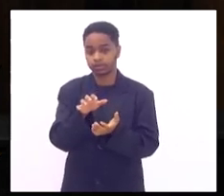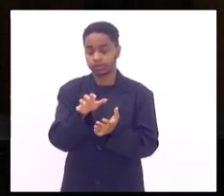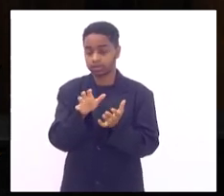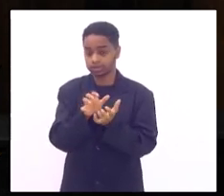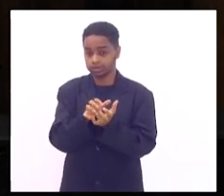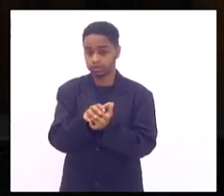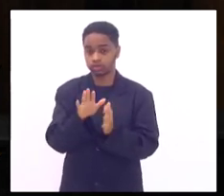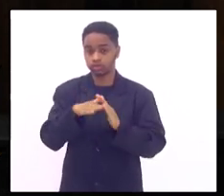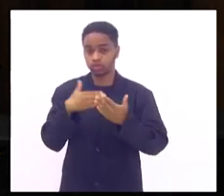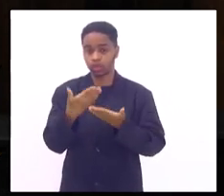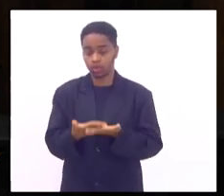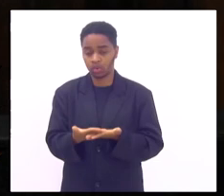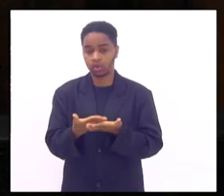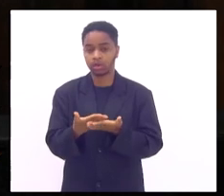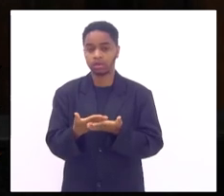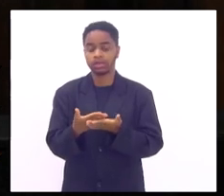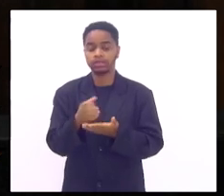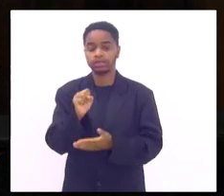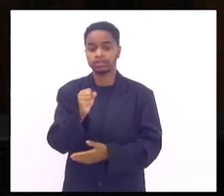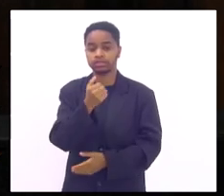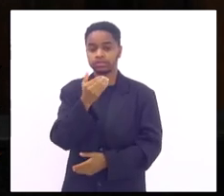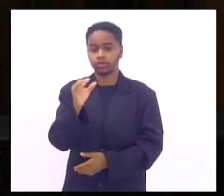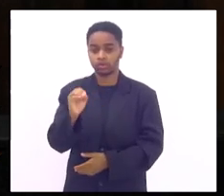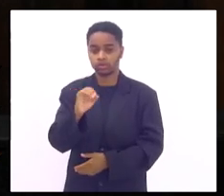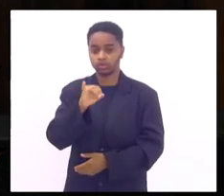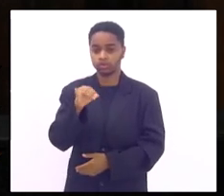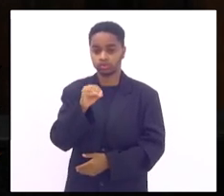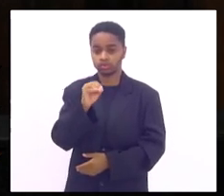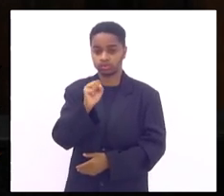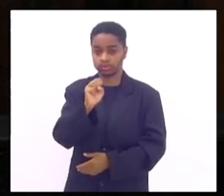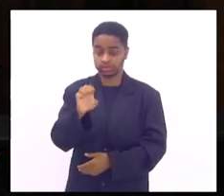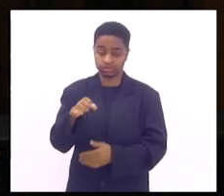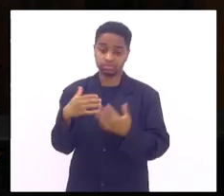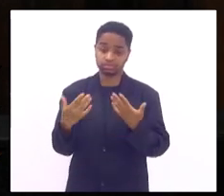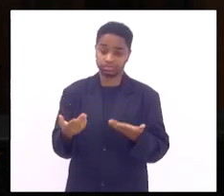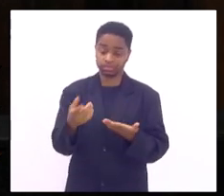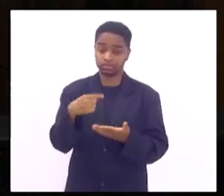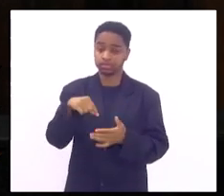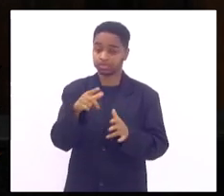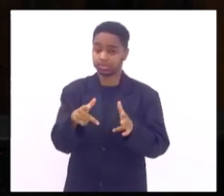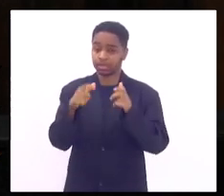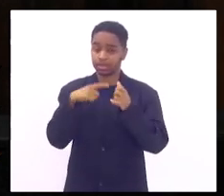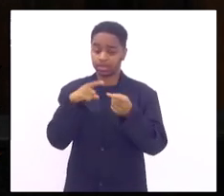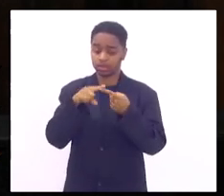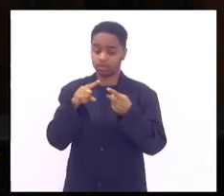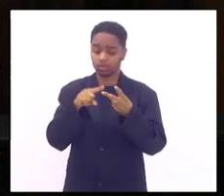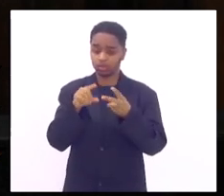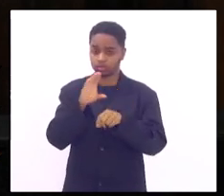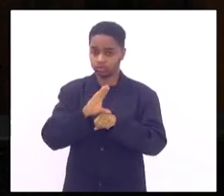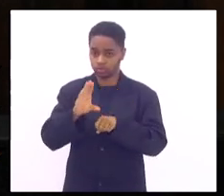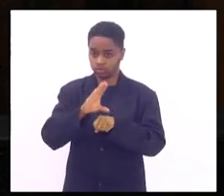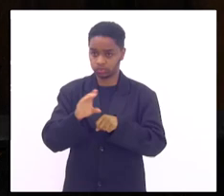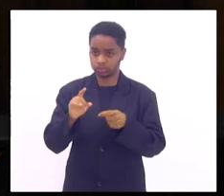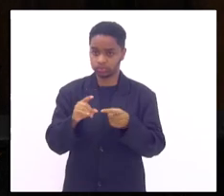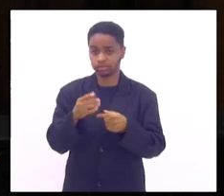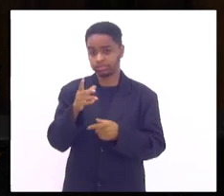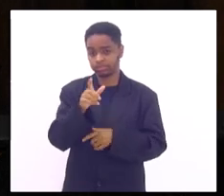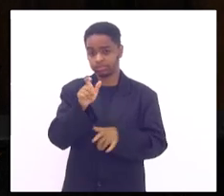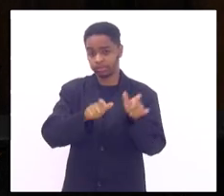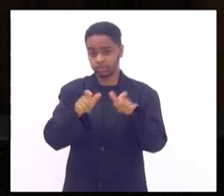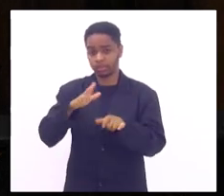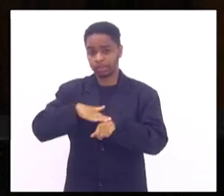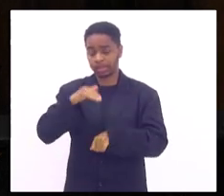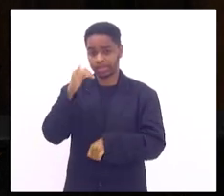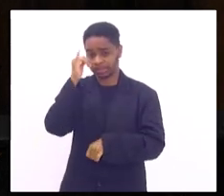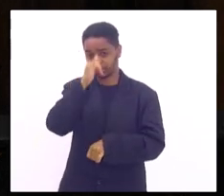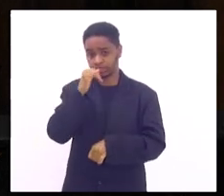Comercial São José. E a escola nasce, naquela época, vocês vejam, né, com dois cursos, né? Os mais antigos ainda vão lembrar,